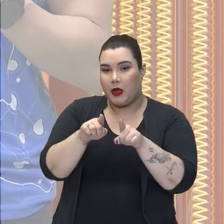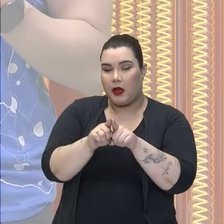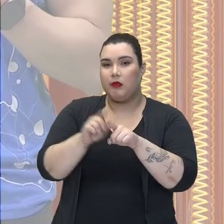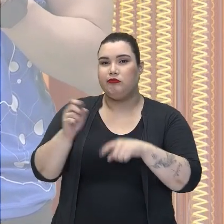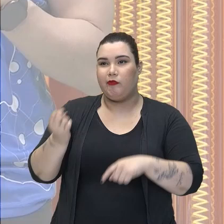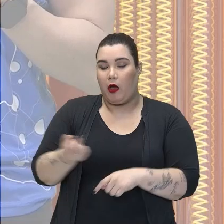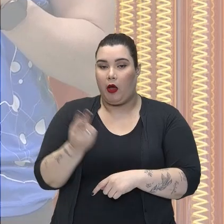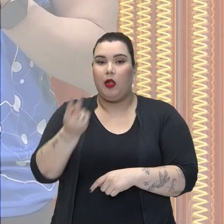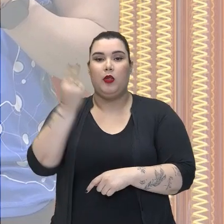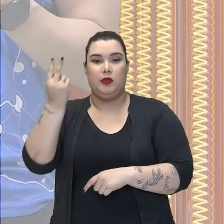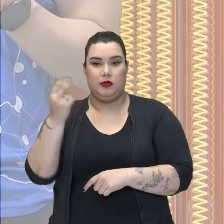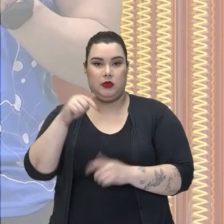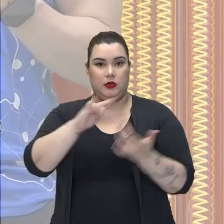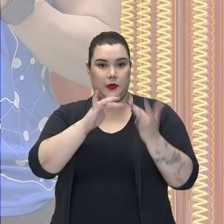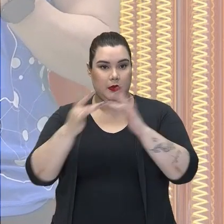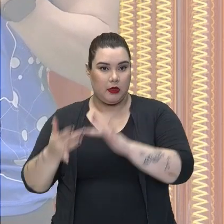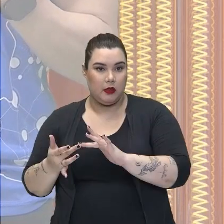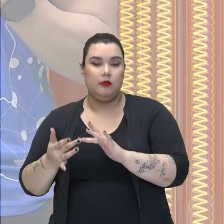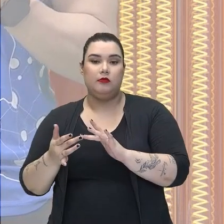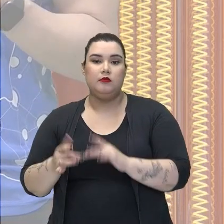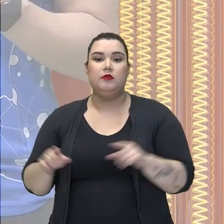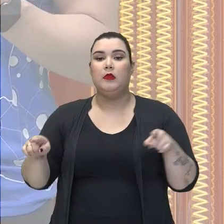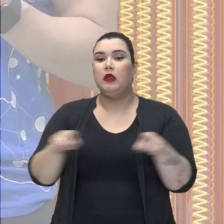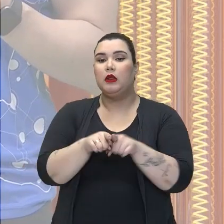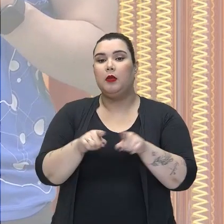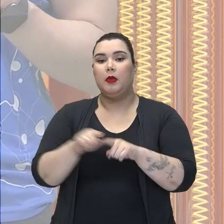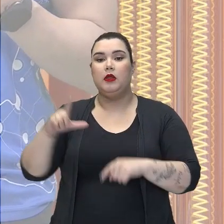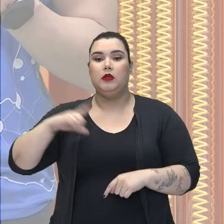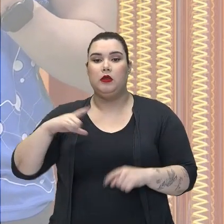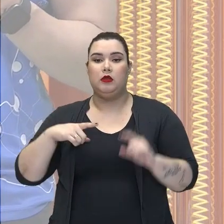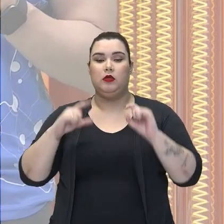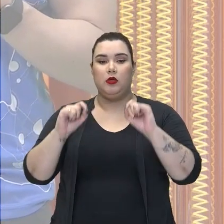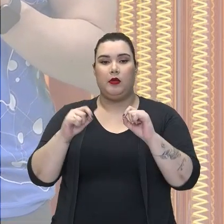valiosa nesse contexto aí, tá? E temos também as